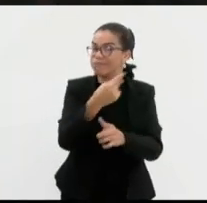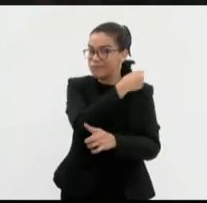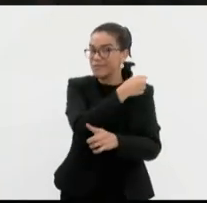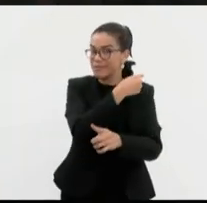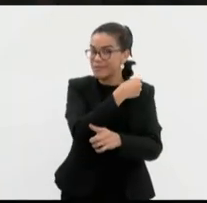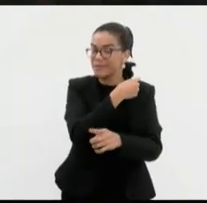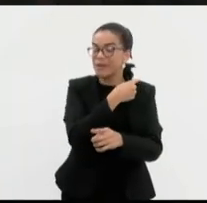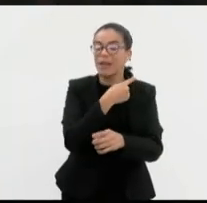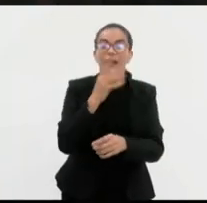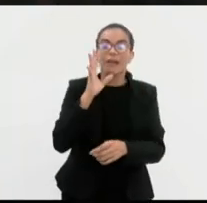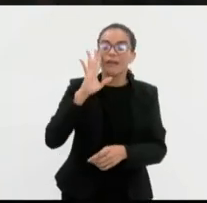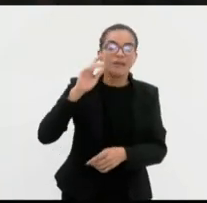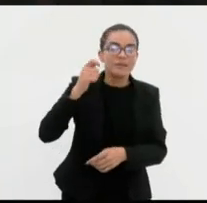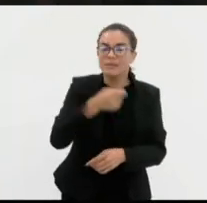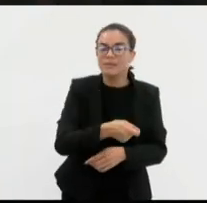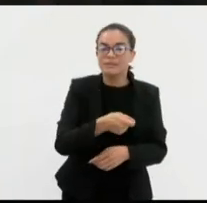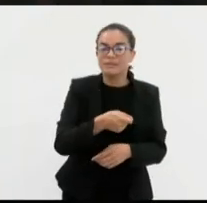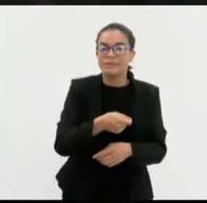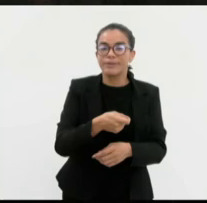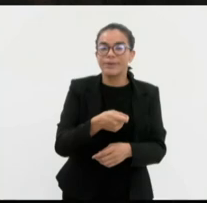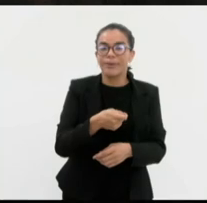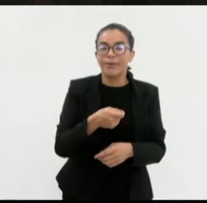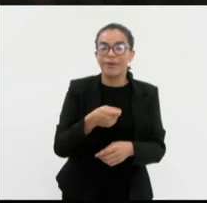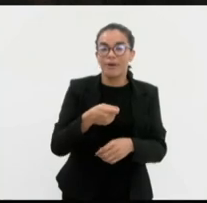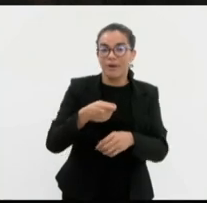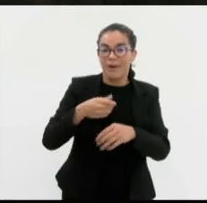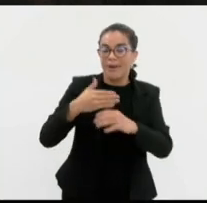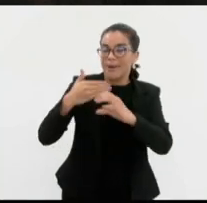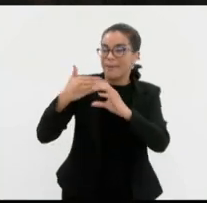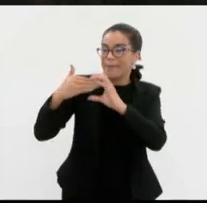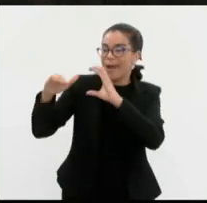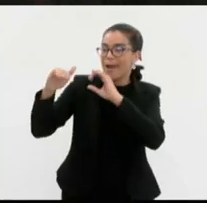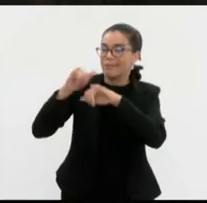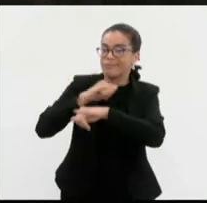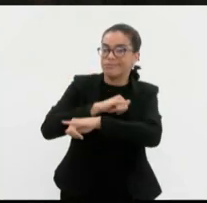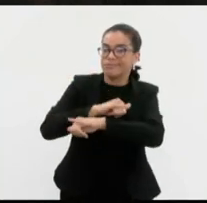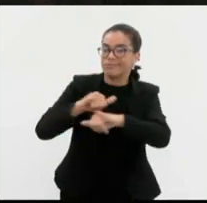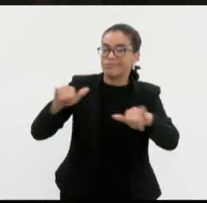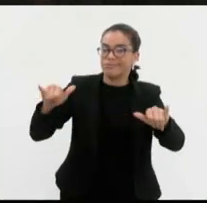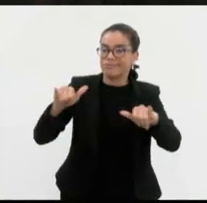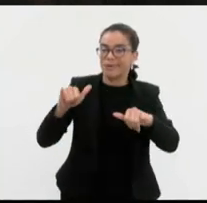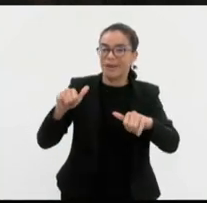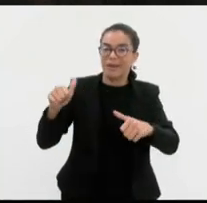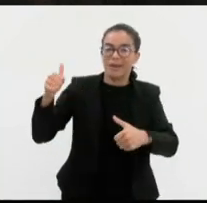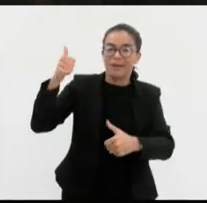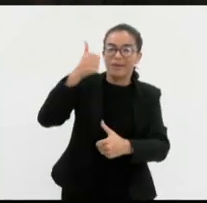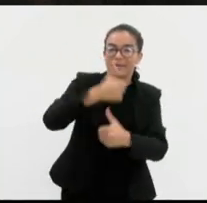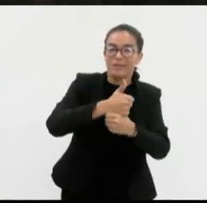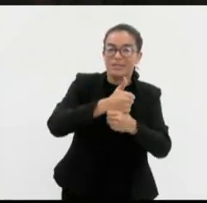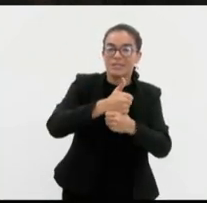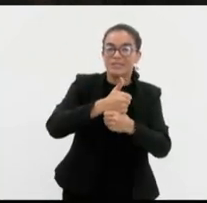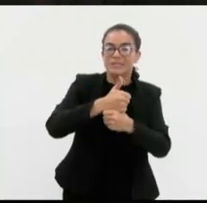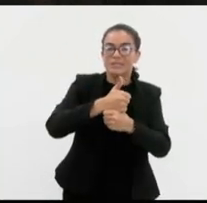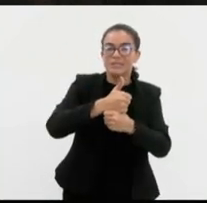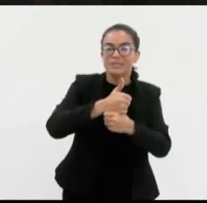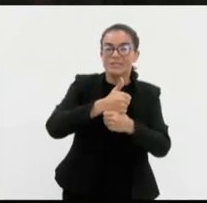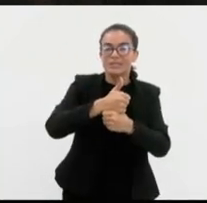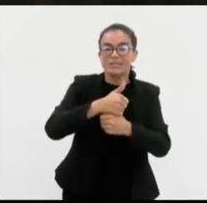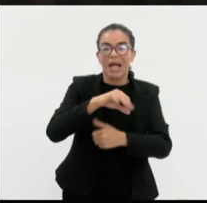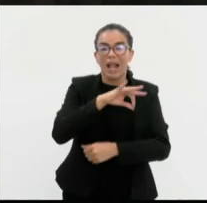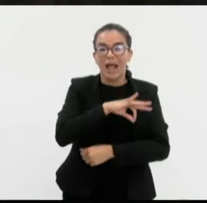ele decidiu mandar uma mensagem para fazer a reposição salarial do ano de